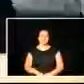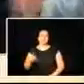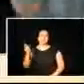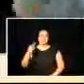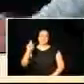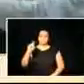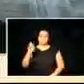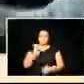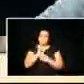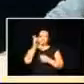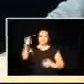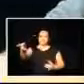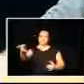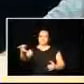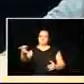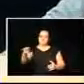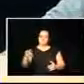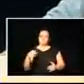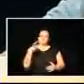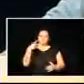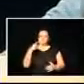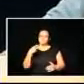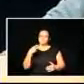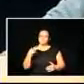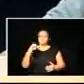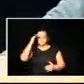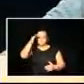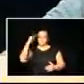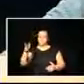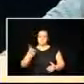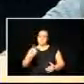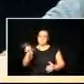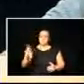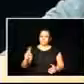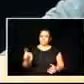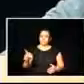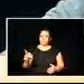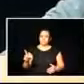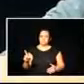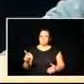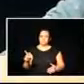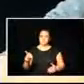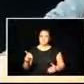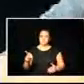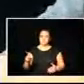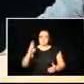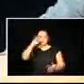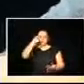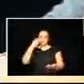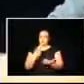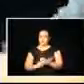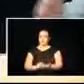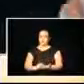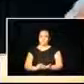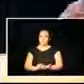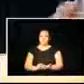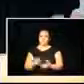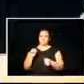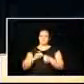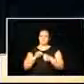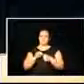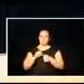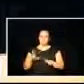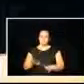tem obrigado em nada. Não fez mais que obrigação. Agora, nós temos que acompanhar. Nós temos que acompanhar esse